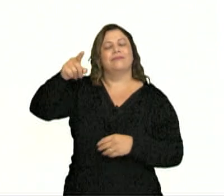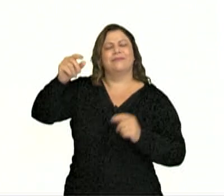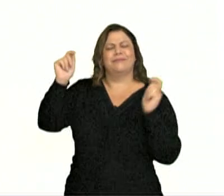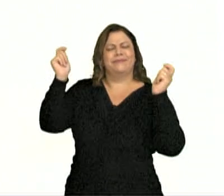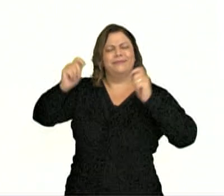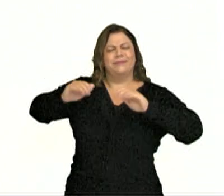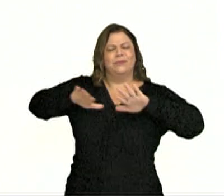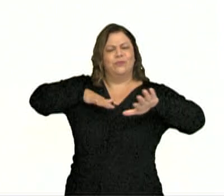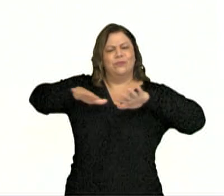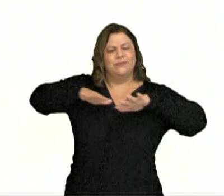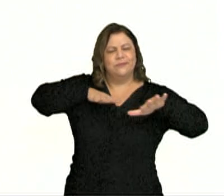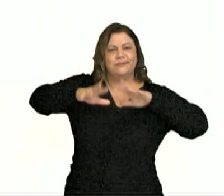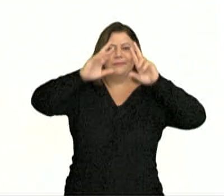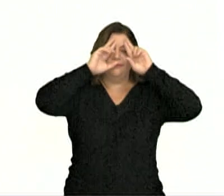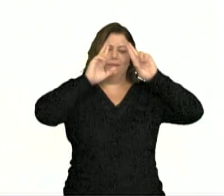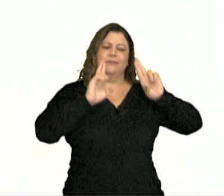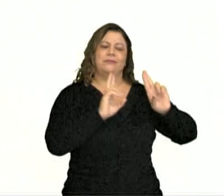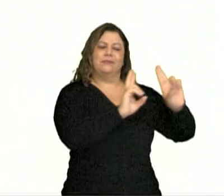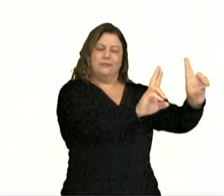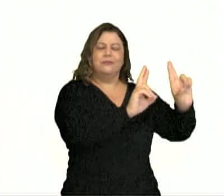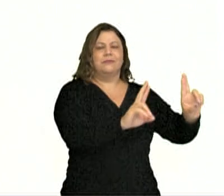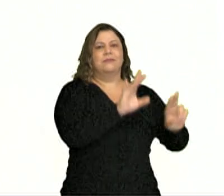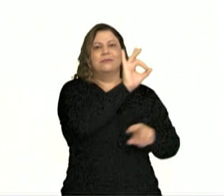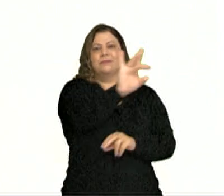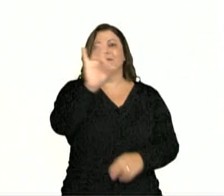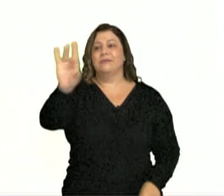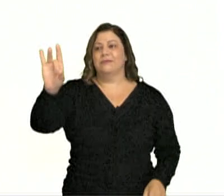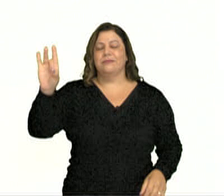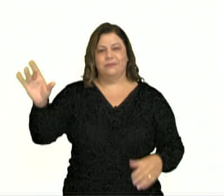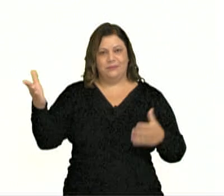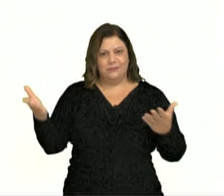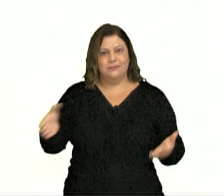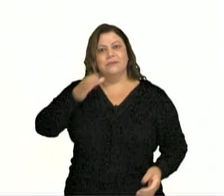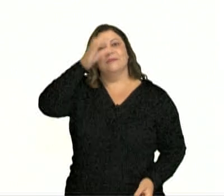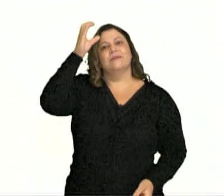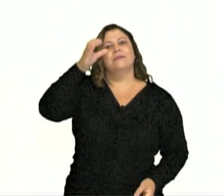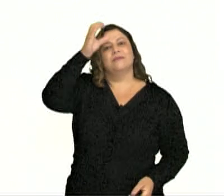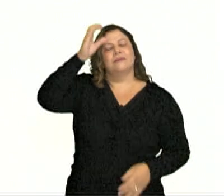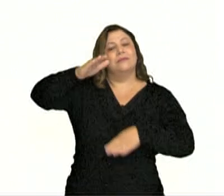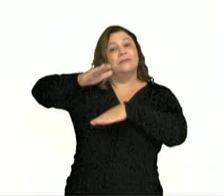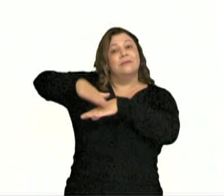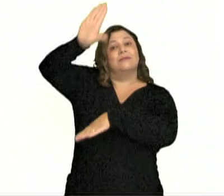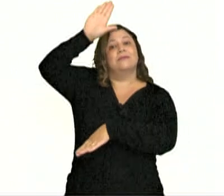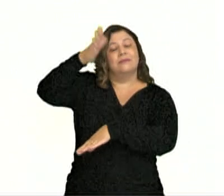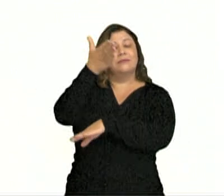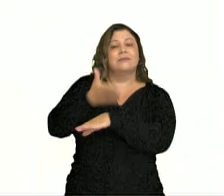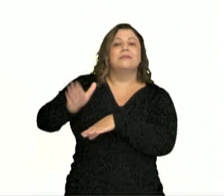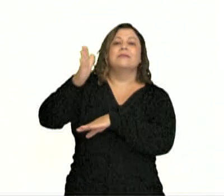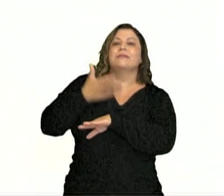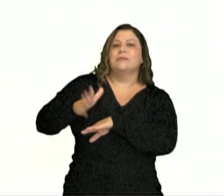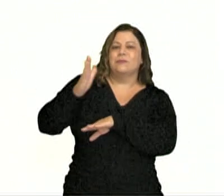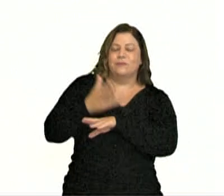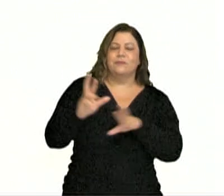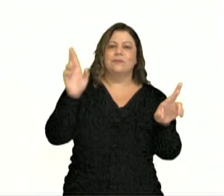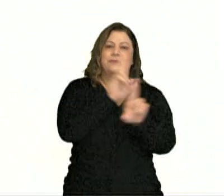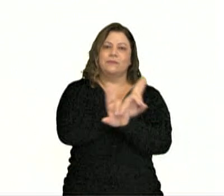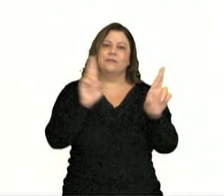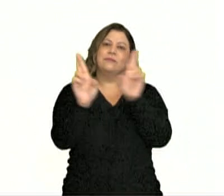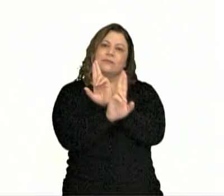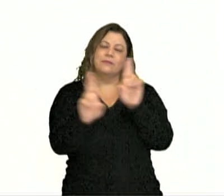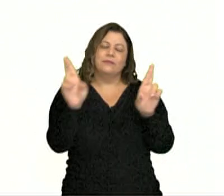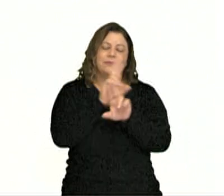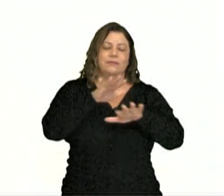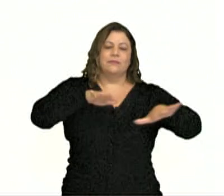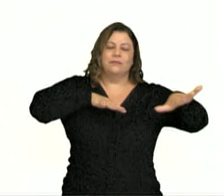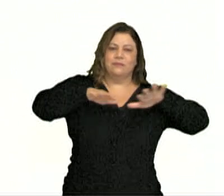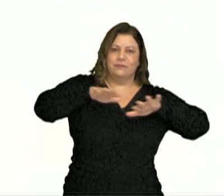movimentos, o respeito às individualidades, consciência maior do praticante em relação a seus movimentos